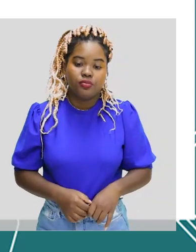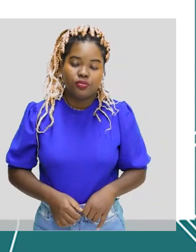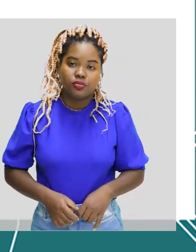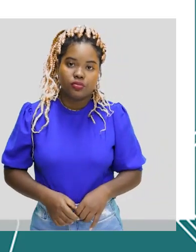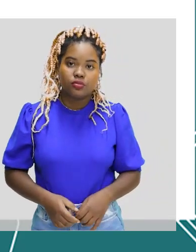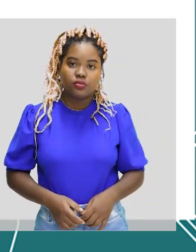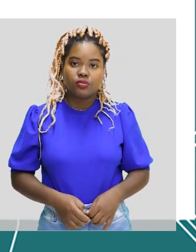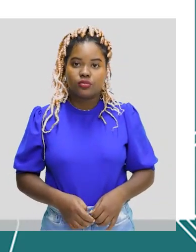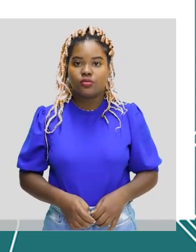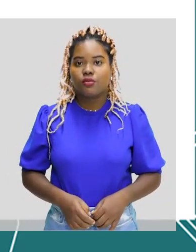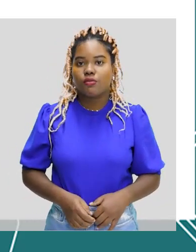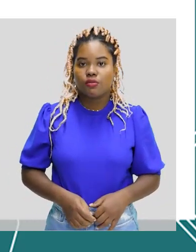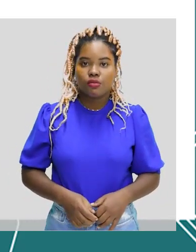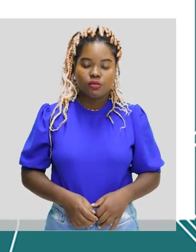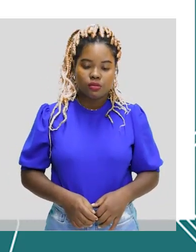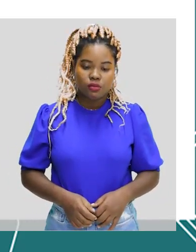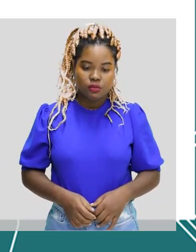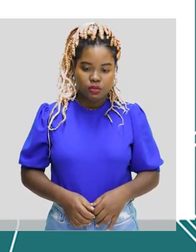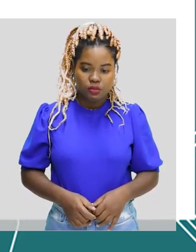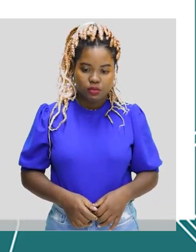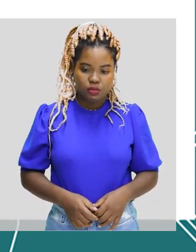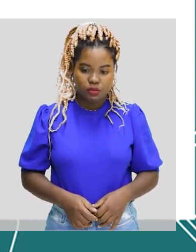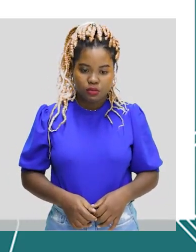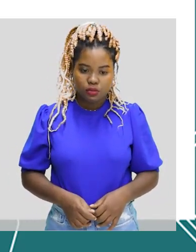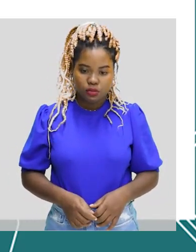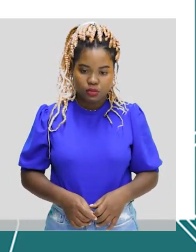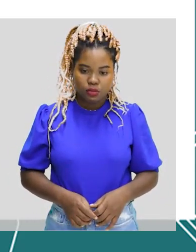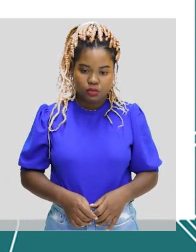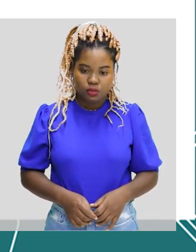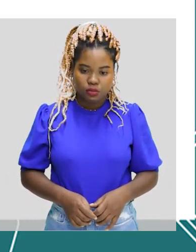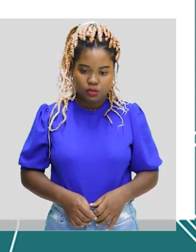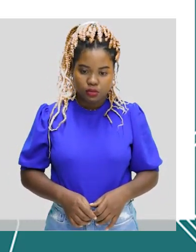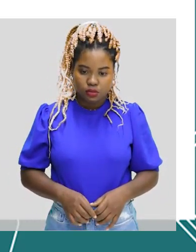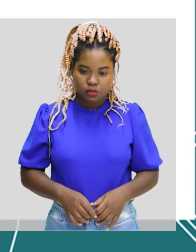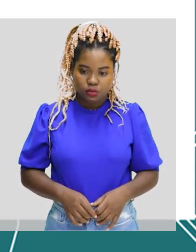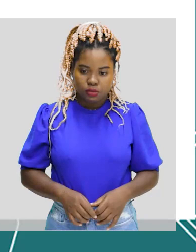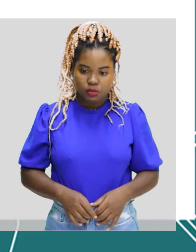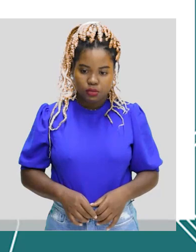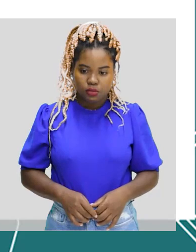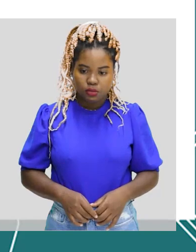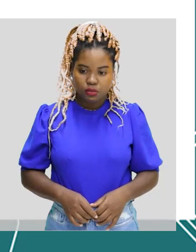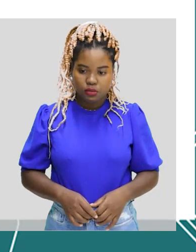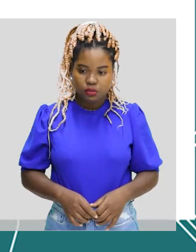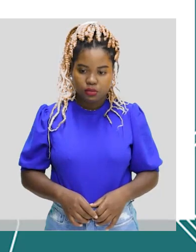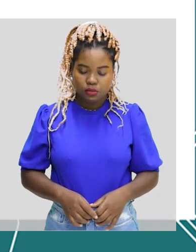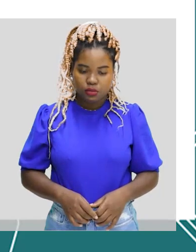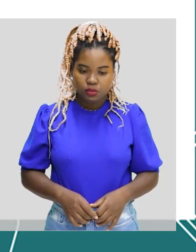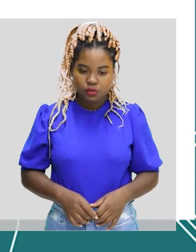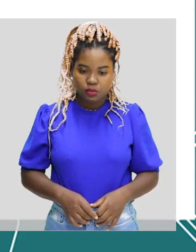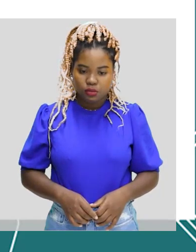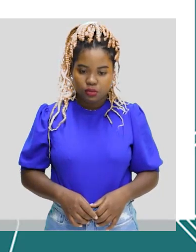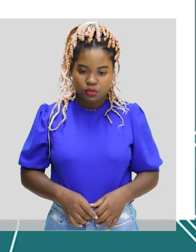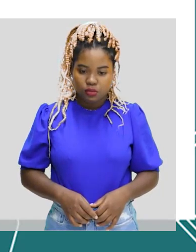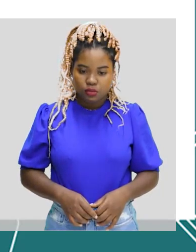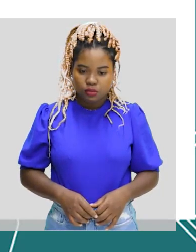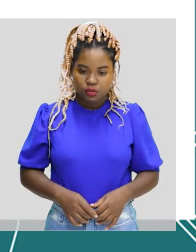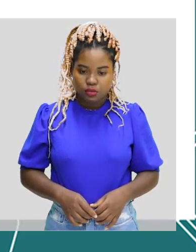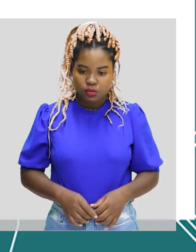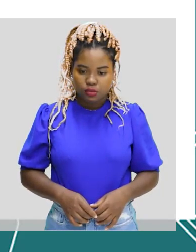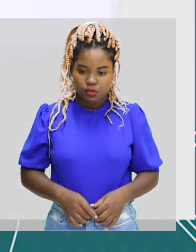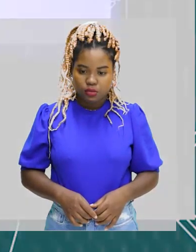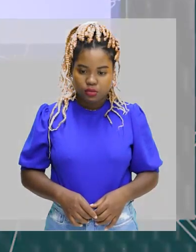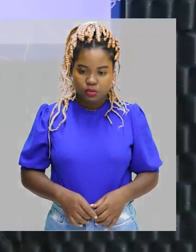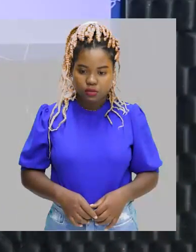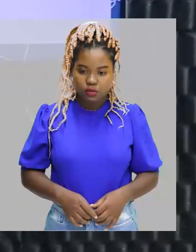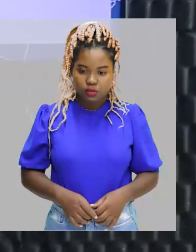200 ml de solução 5 molar de ácido nítrico foram diluídos com água destilada